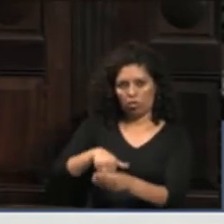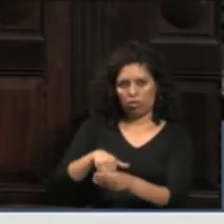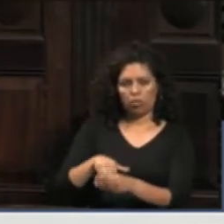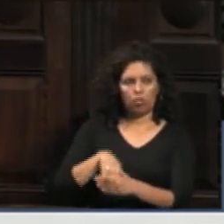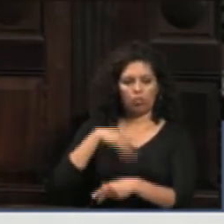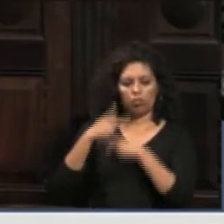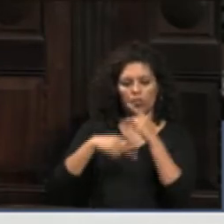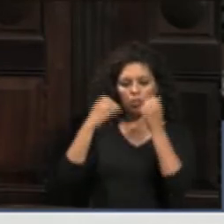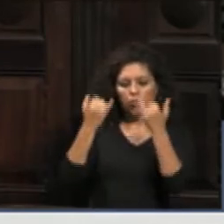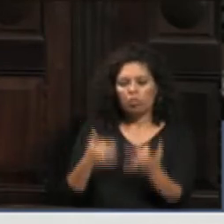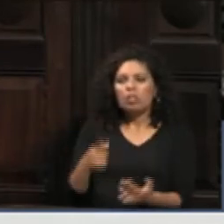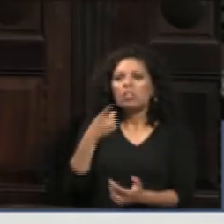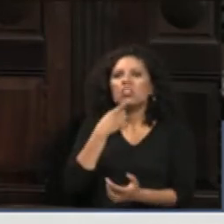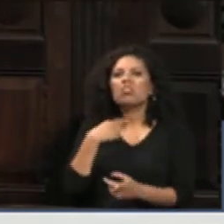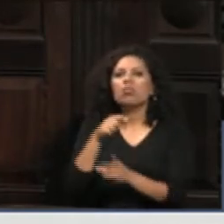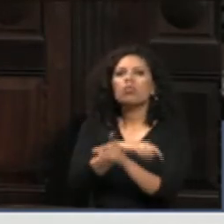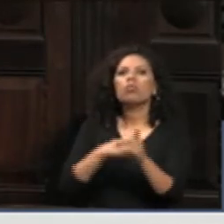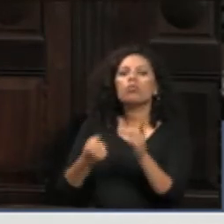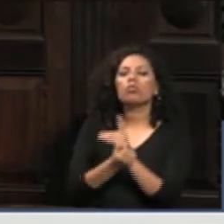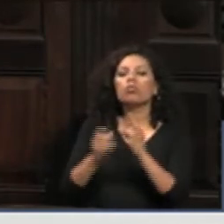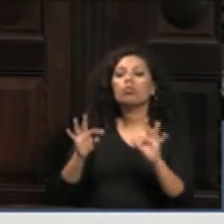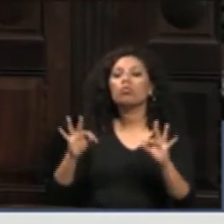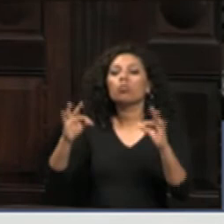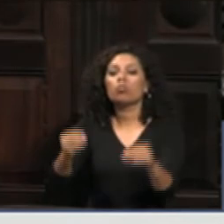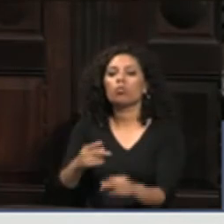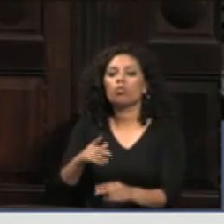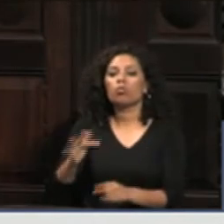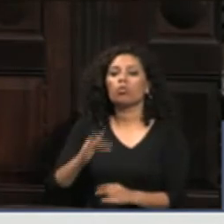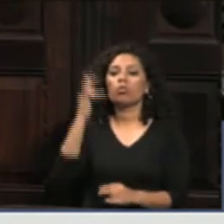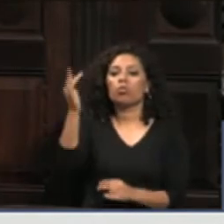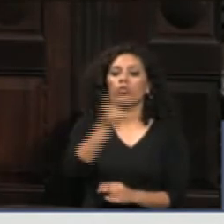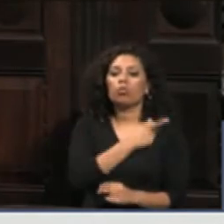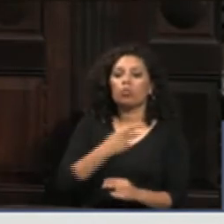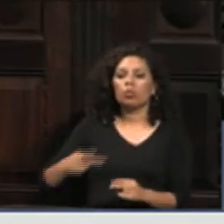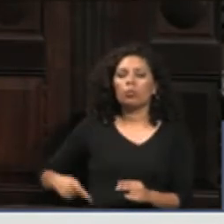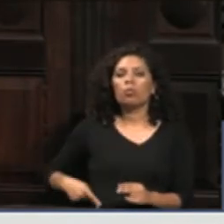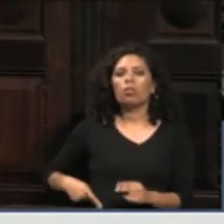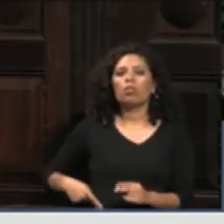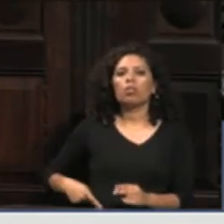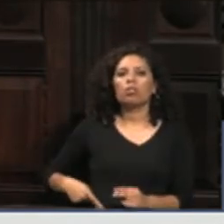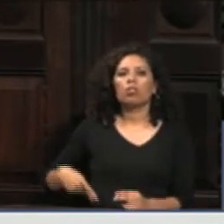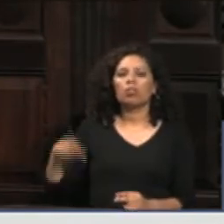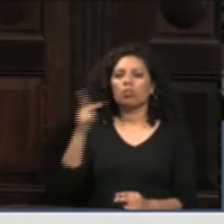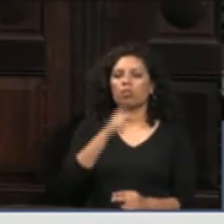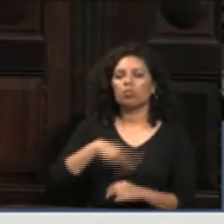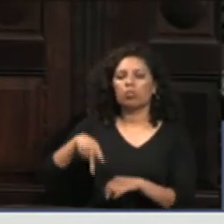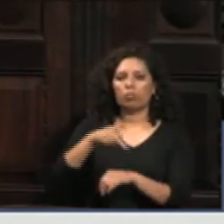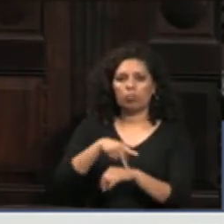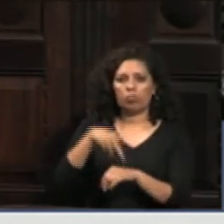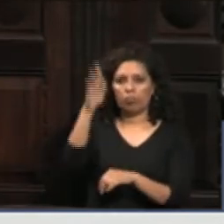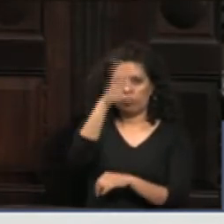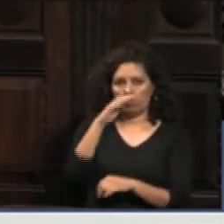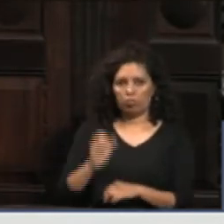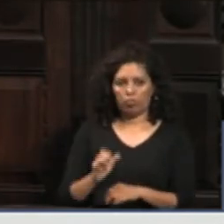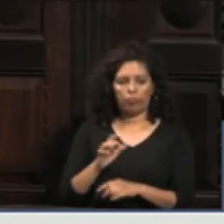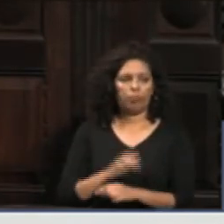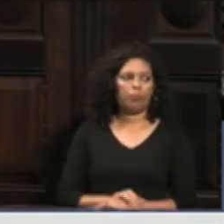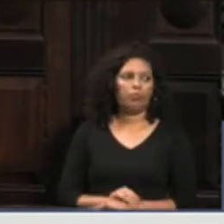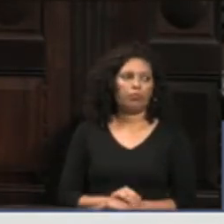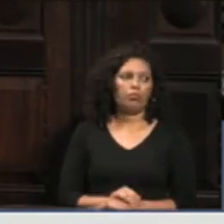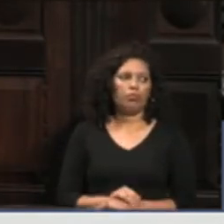e definição final de quem comandará os destinos do nosso país. Pois